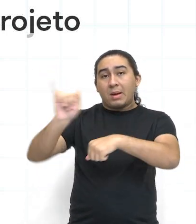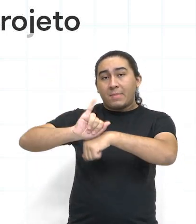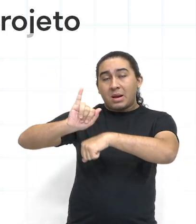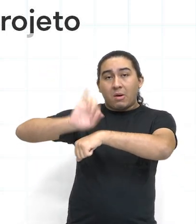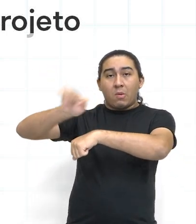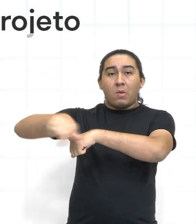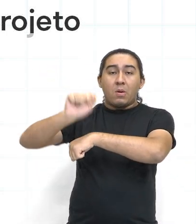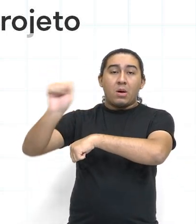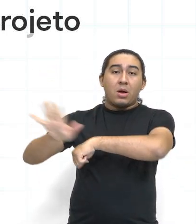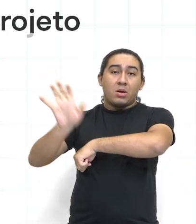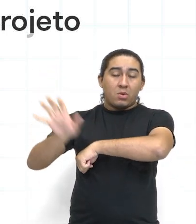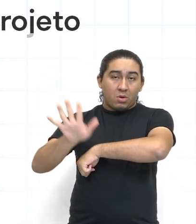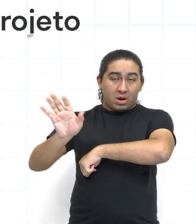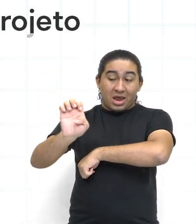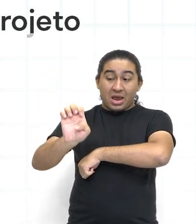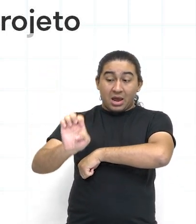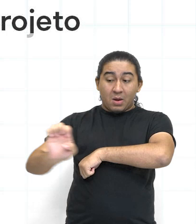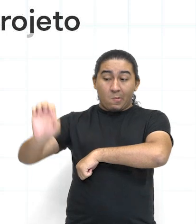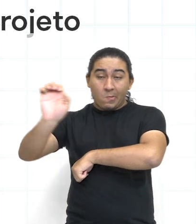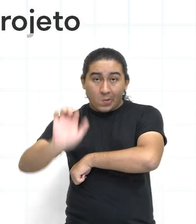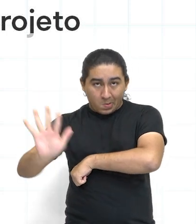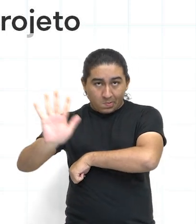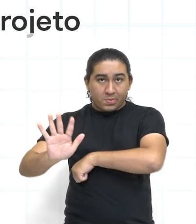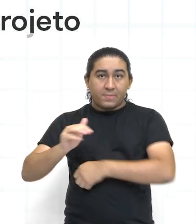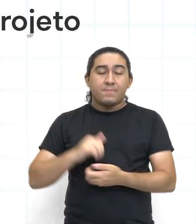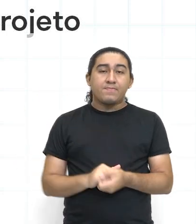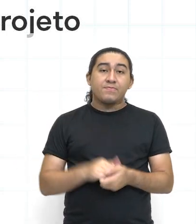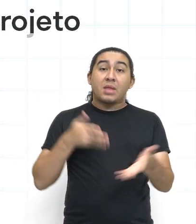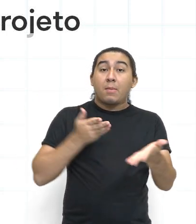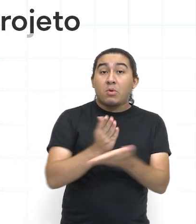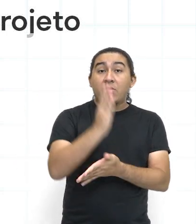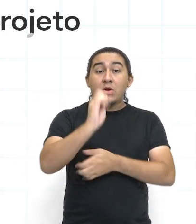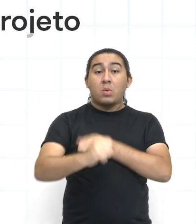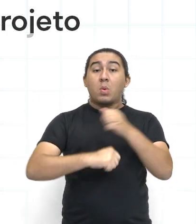europeias. O projeto do teatro foi aprovado em